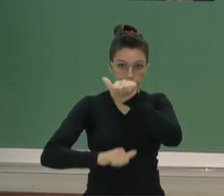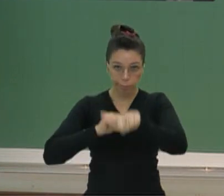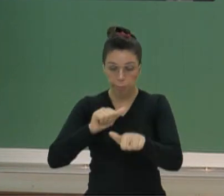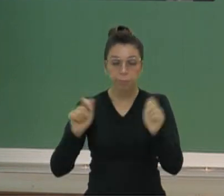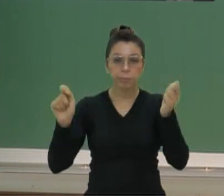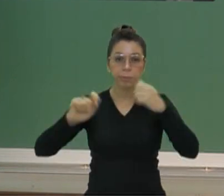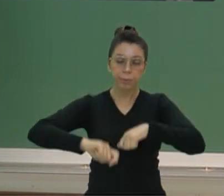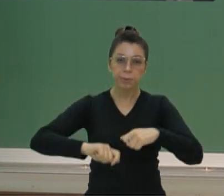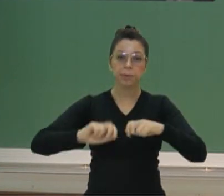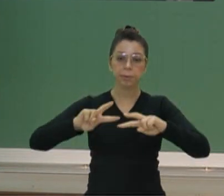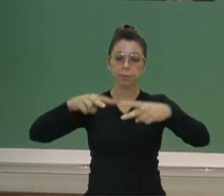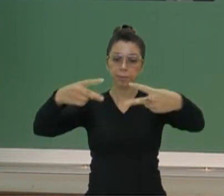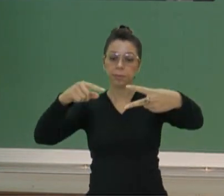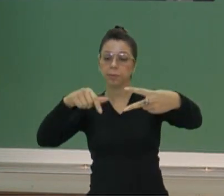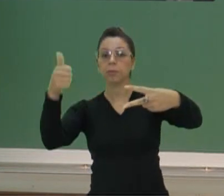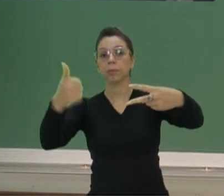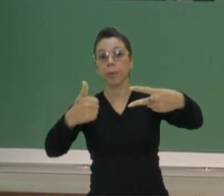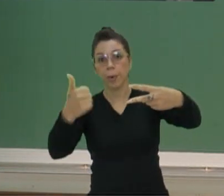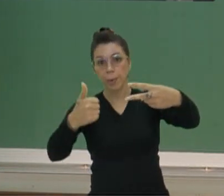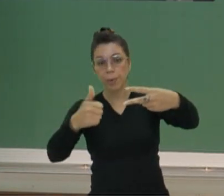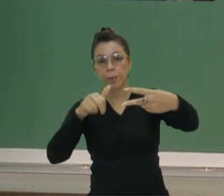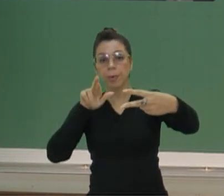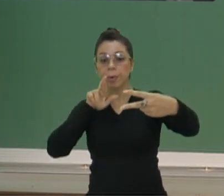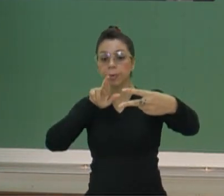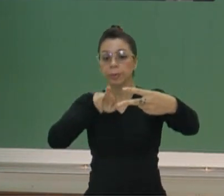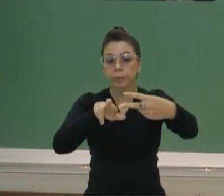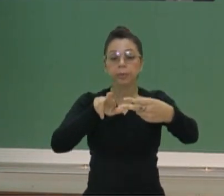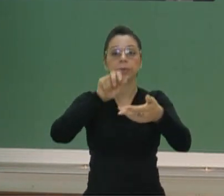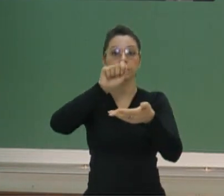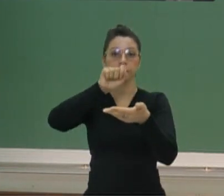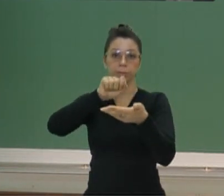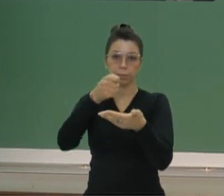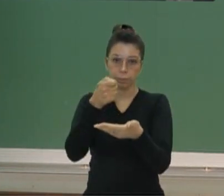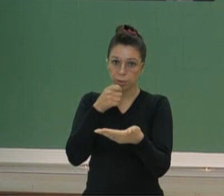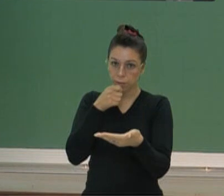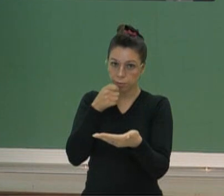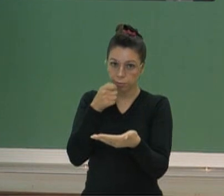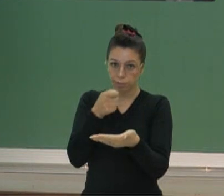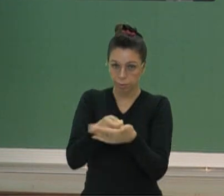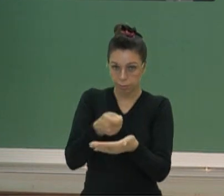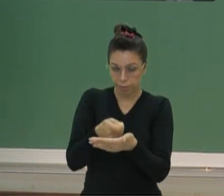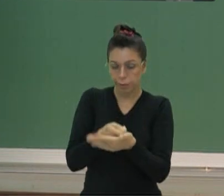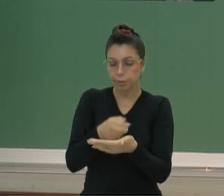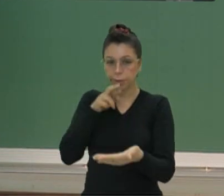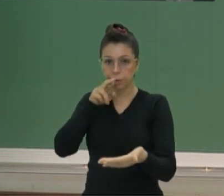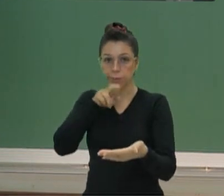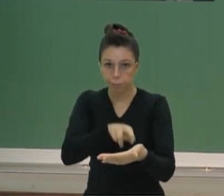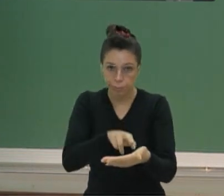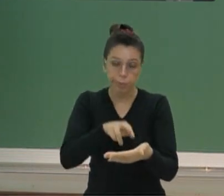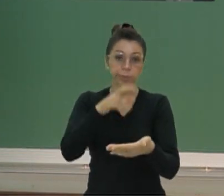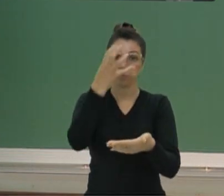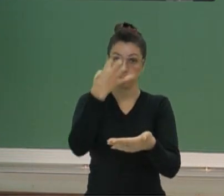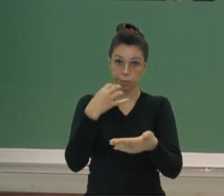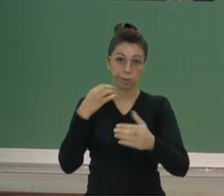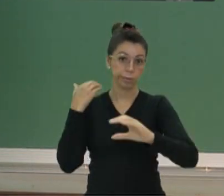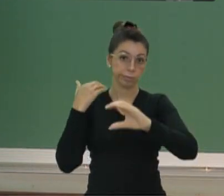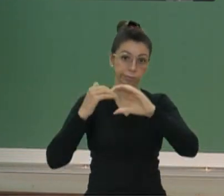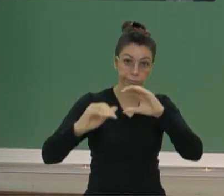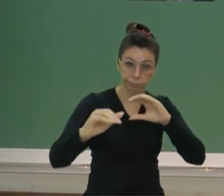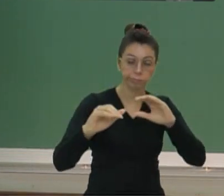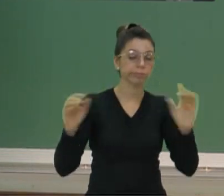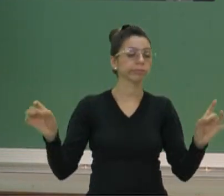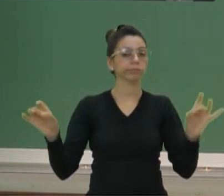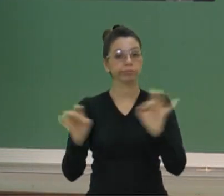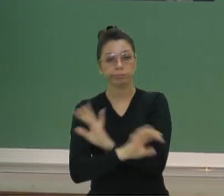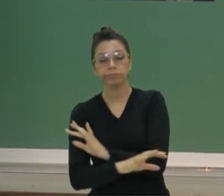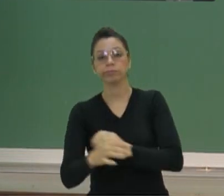Você deve clicar no link número 1, atividade obrigatória, realiza essa atividade de maneira séria, envie e